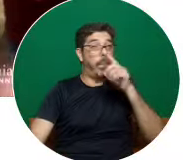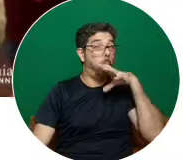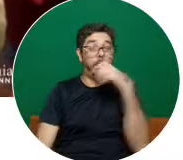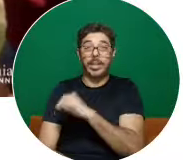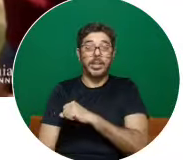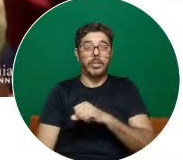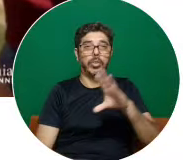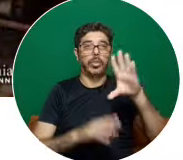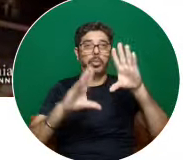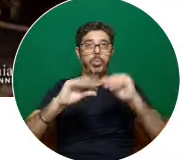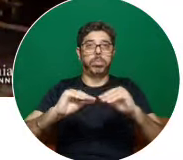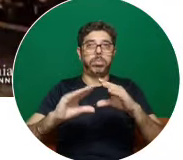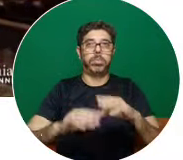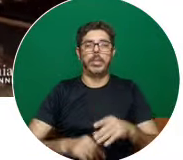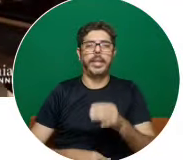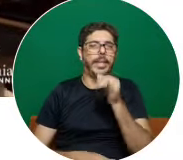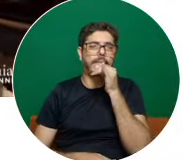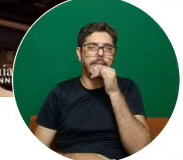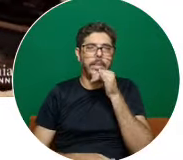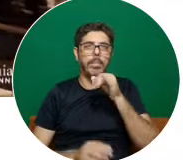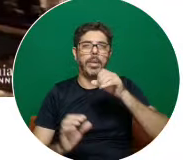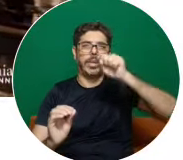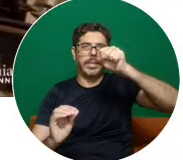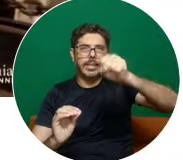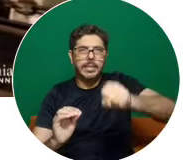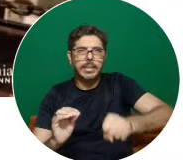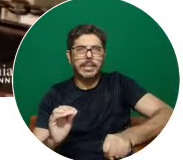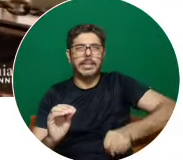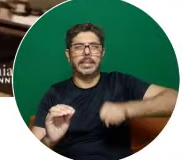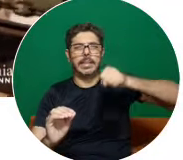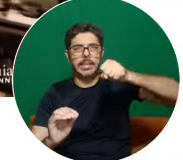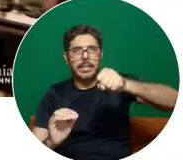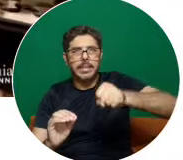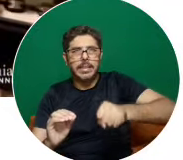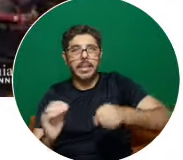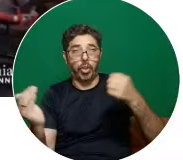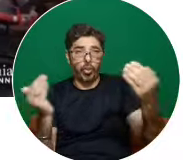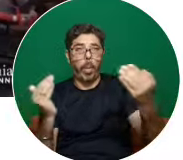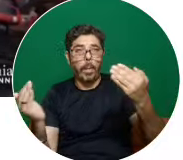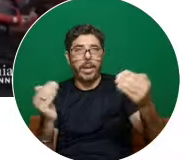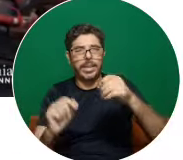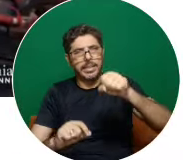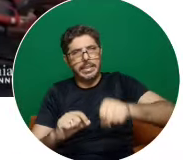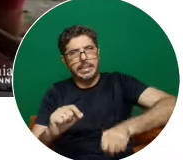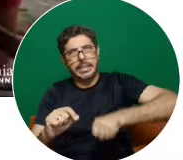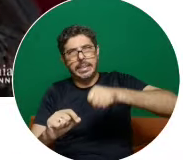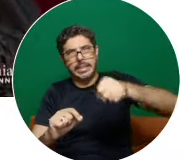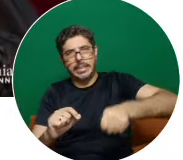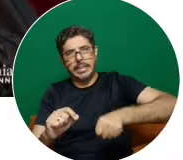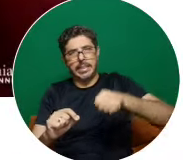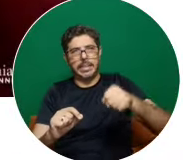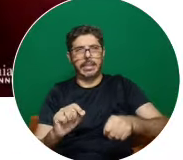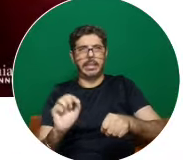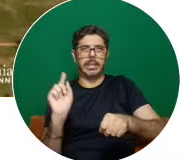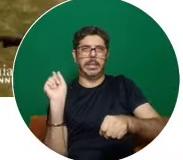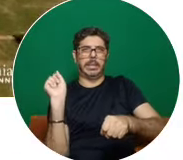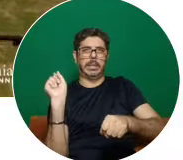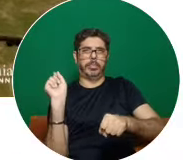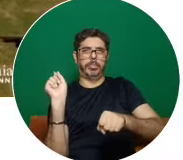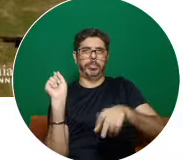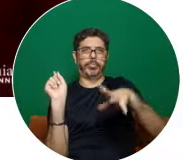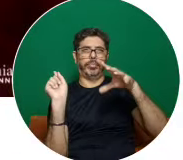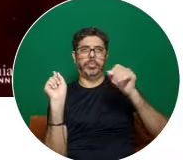analogia mecânica aqui é o uso de uma manivela para esticar lentamente a mola ou elástico de uma catapulta e, em seguida,